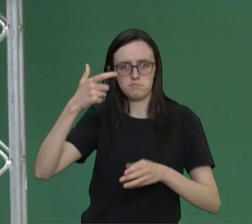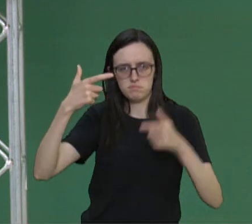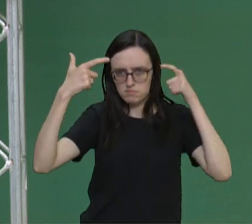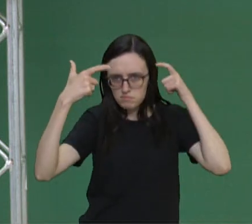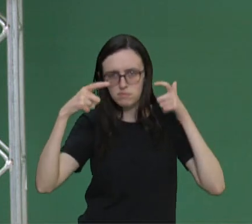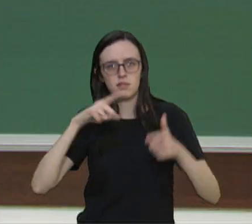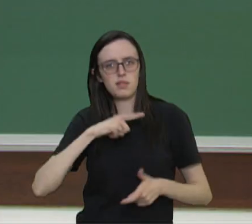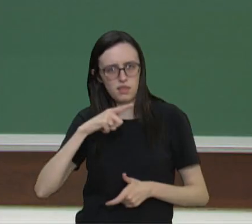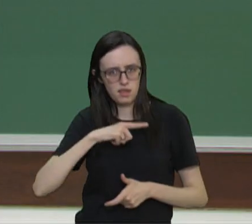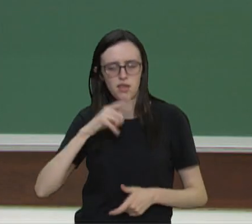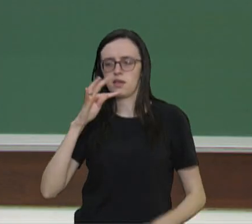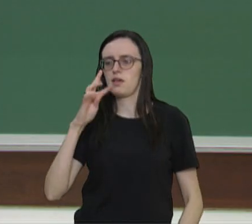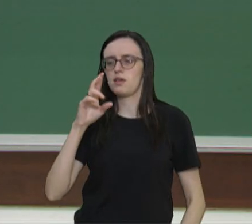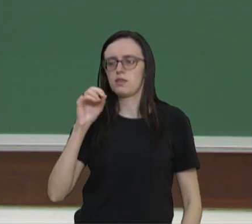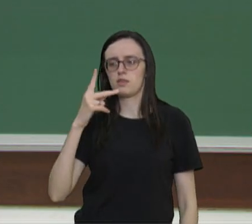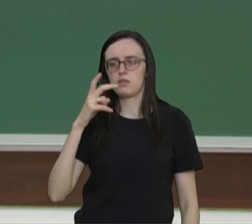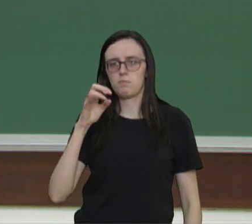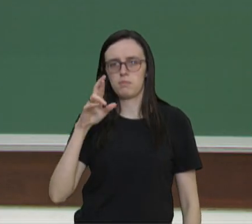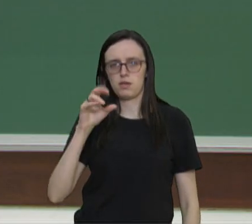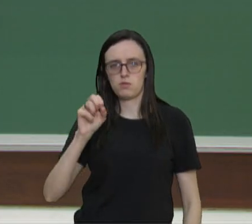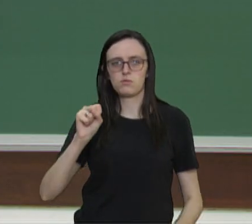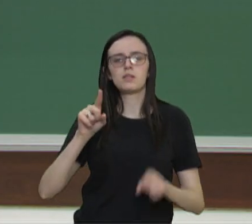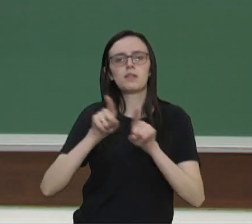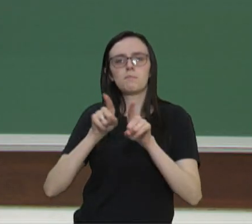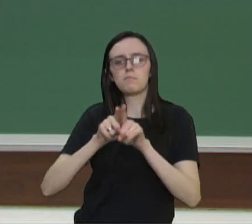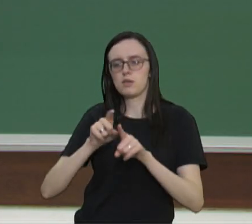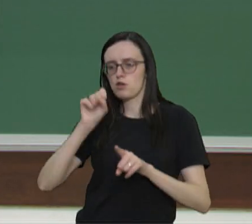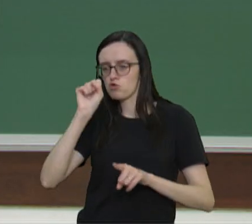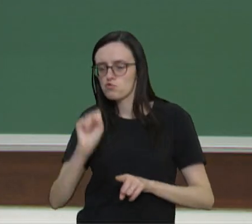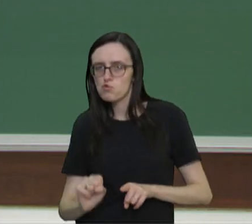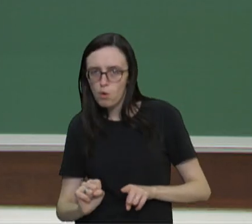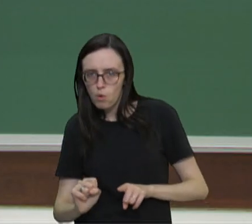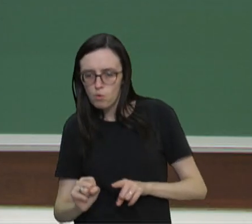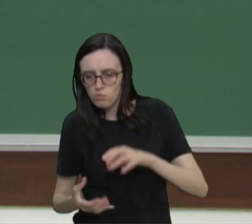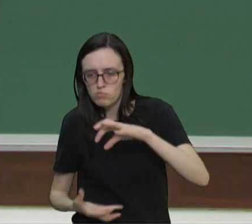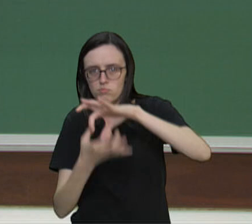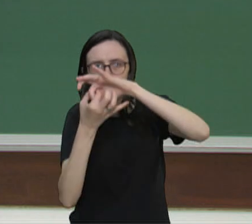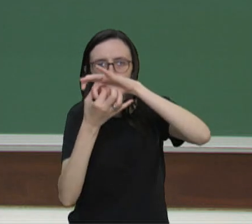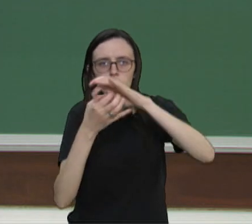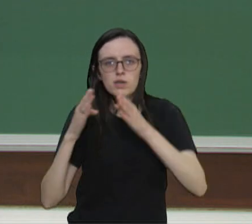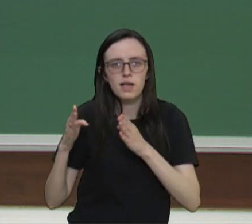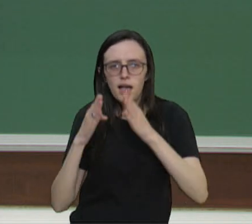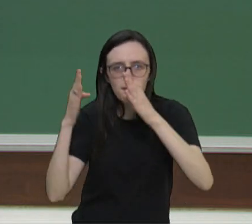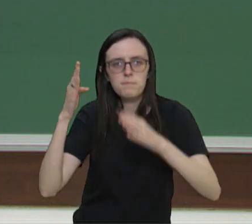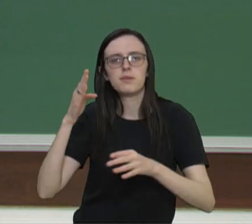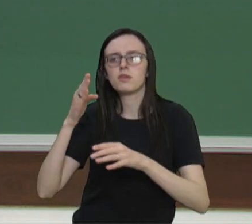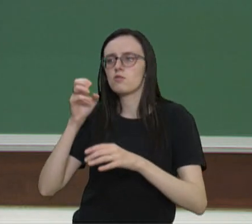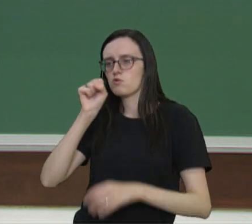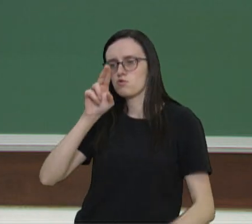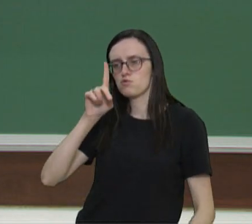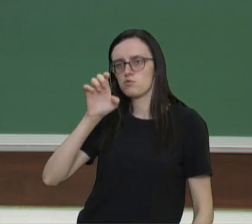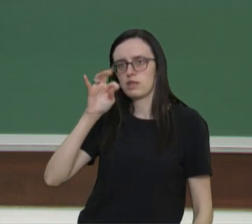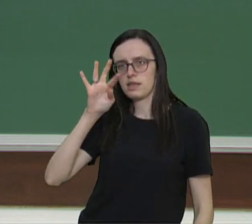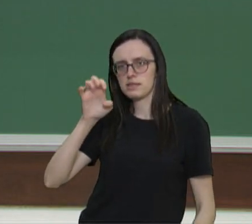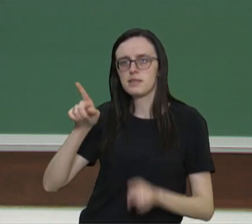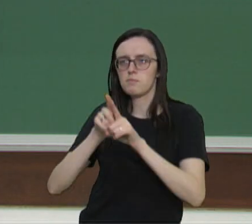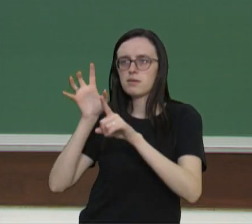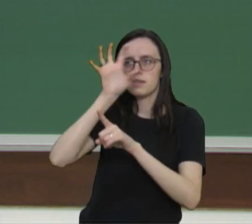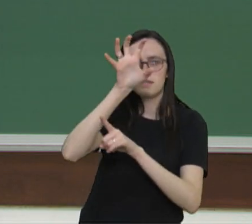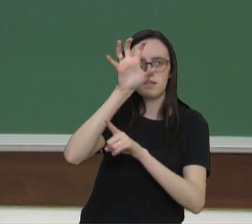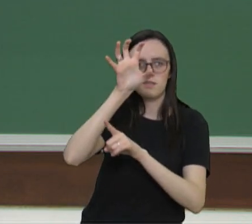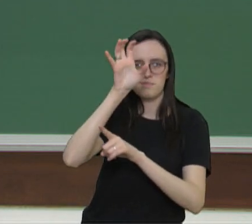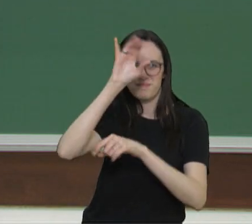Viamão, que ligou aí a região sul do Brasil com o sudeste, né, e centro-oeste. Então, todos esses